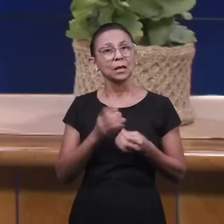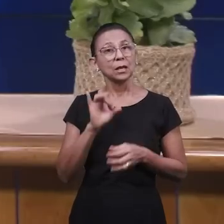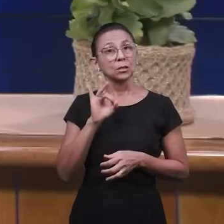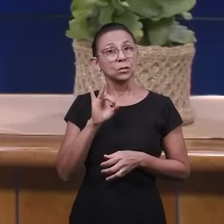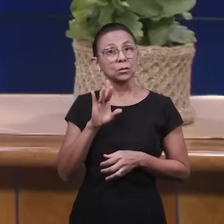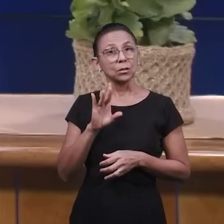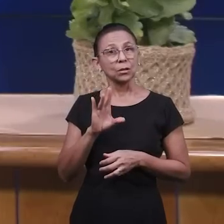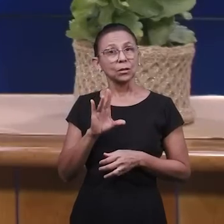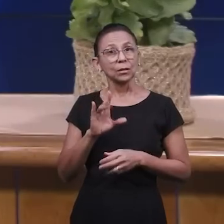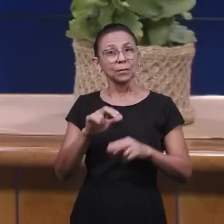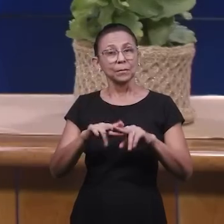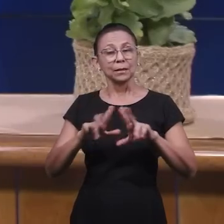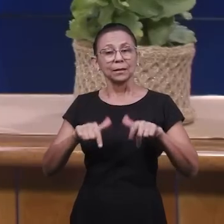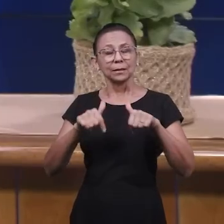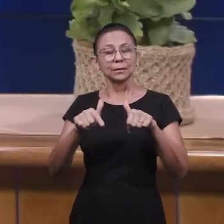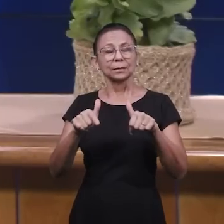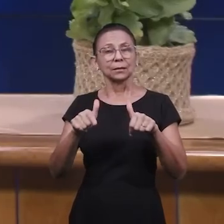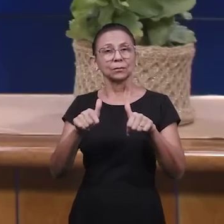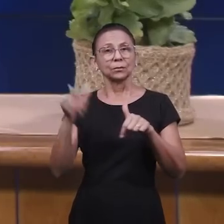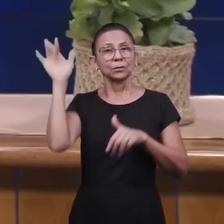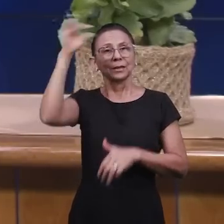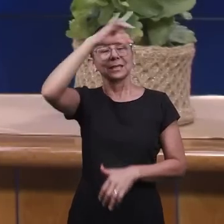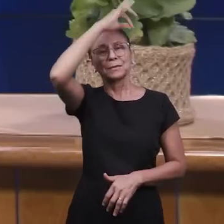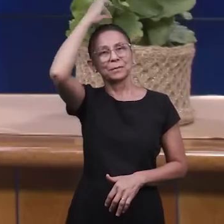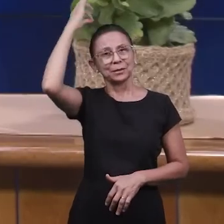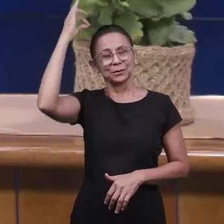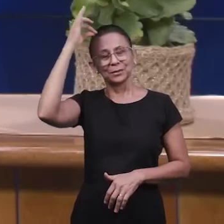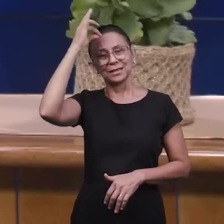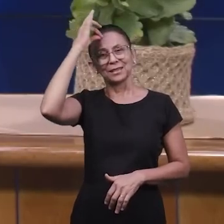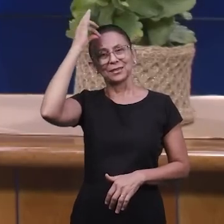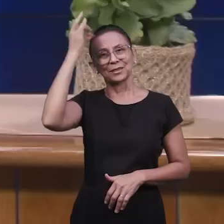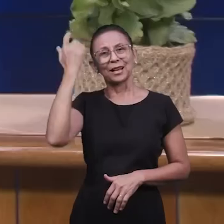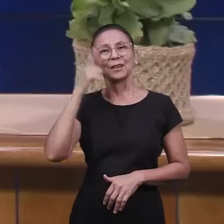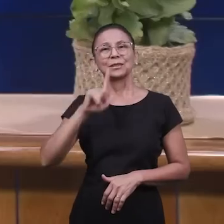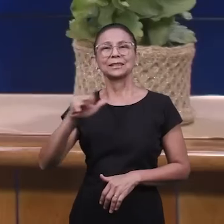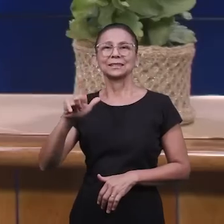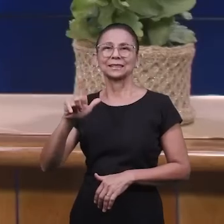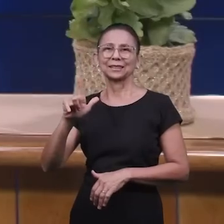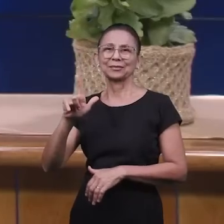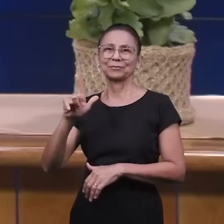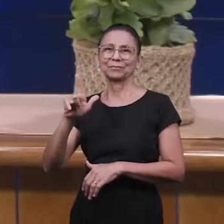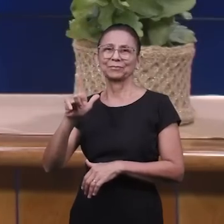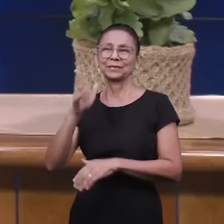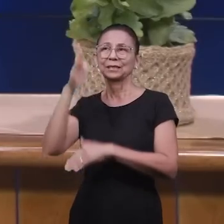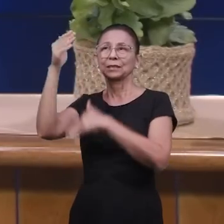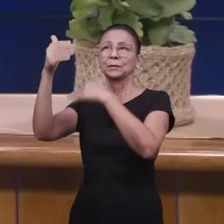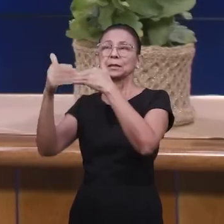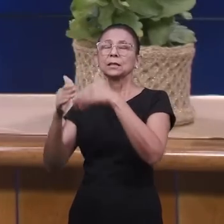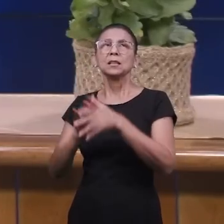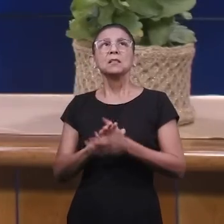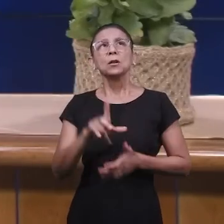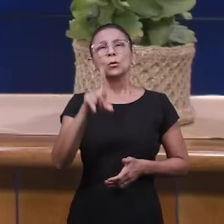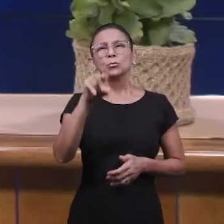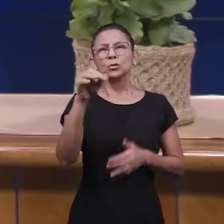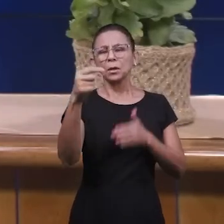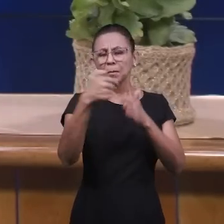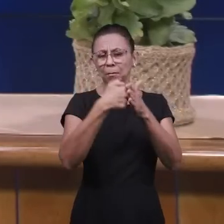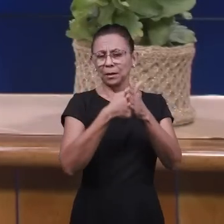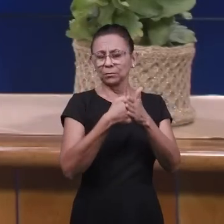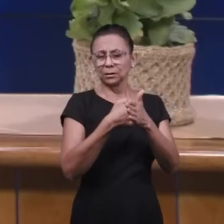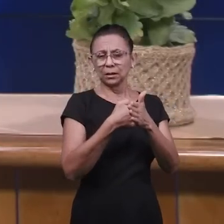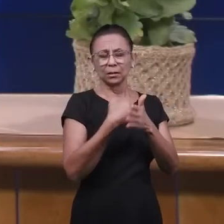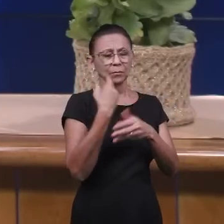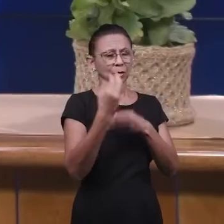que talvez fique mais fácil de entender. A experiência que nós temos tido, que salvação,